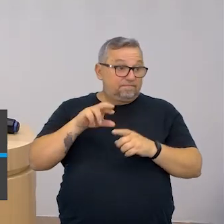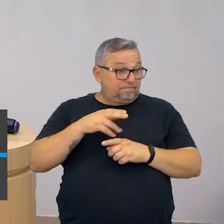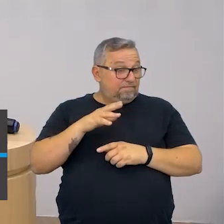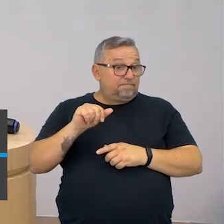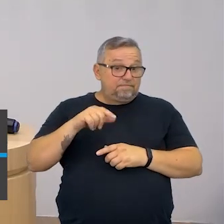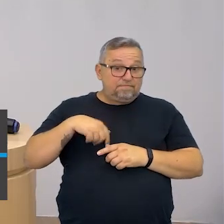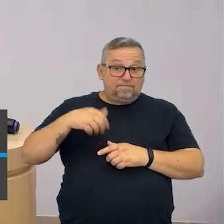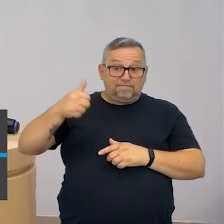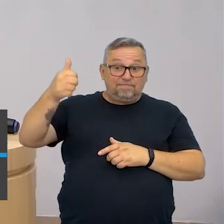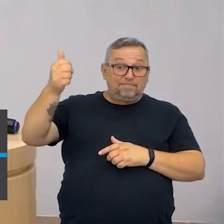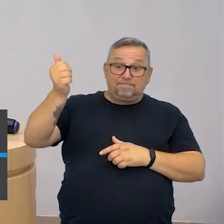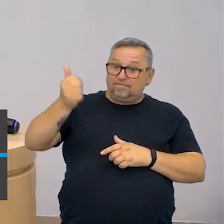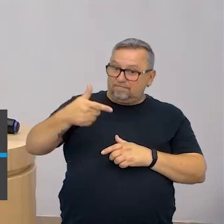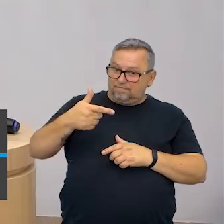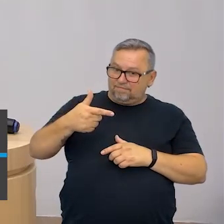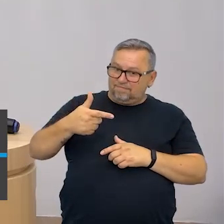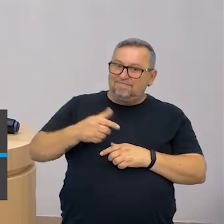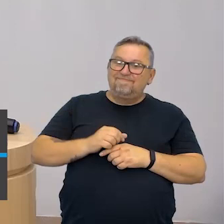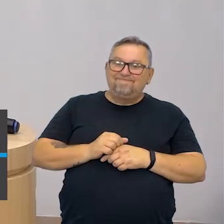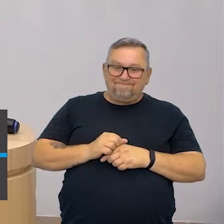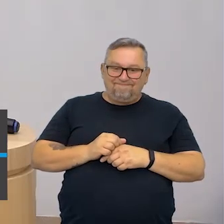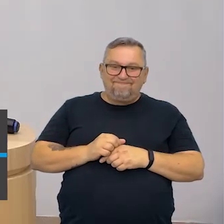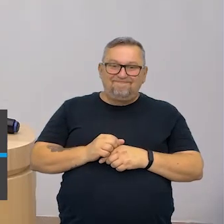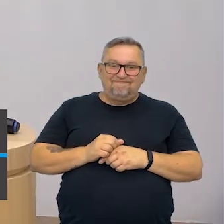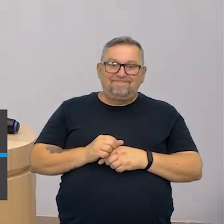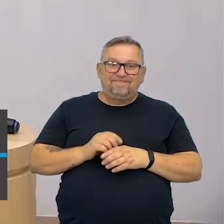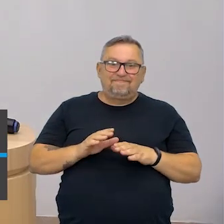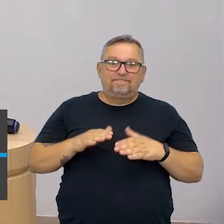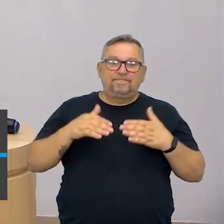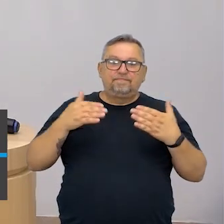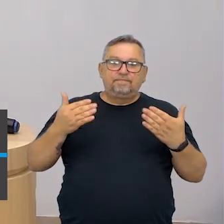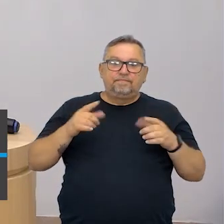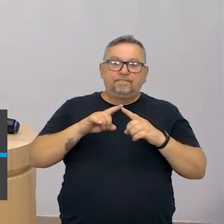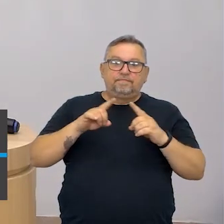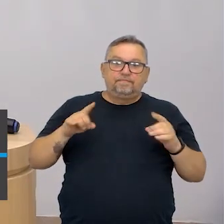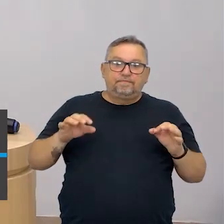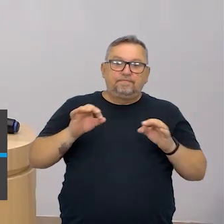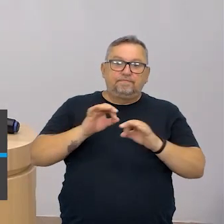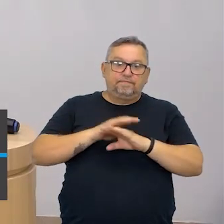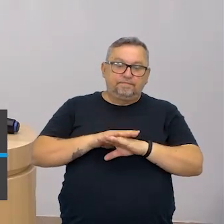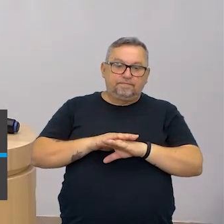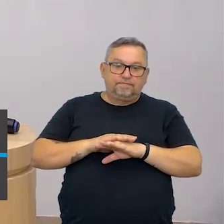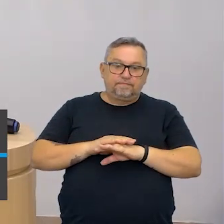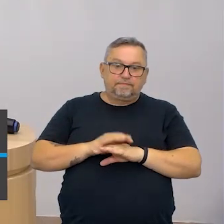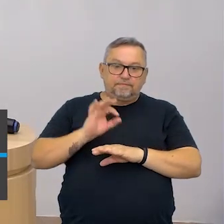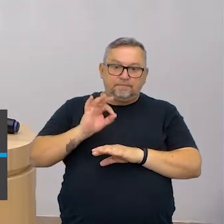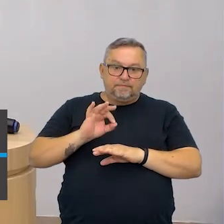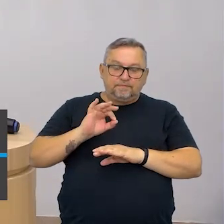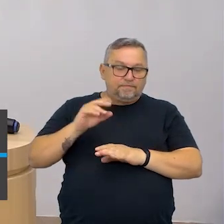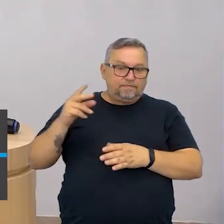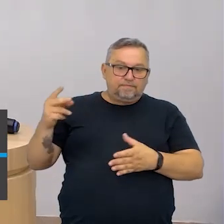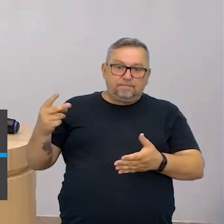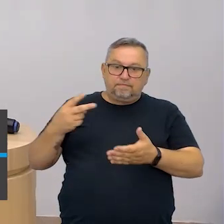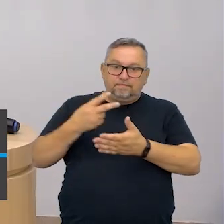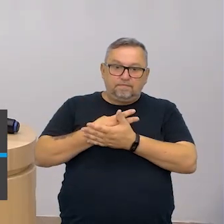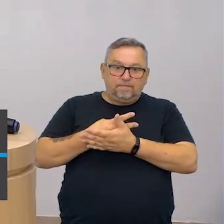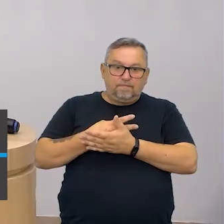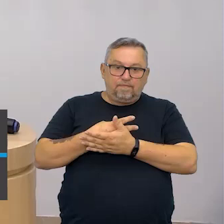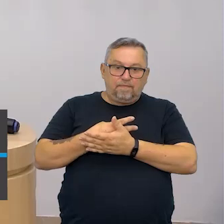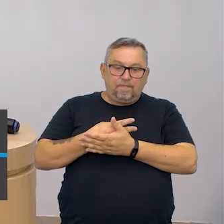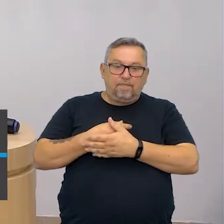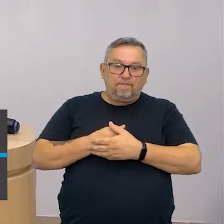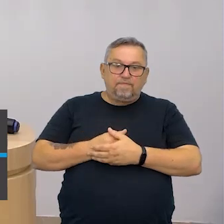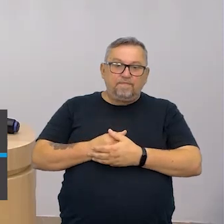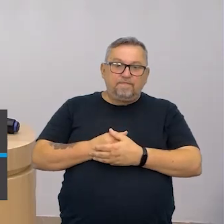ela é superior à outra, né? Então, essa conclusão ela é totalmente equivocada, não preciso nem dizer